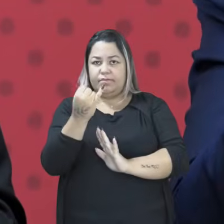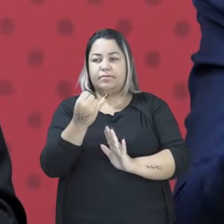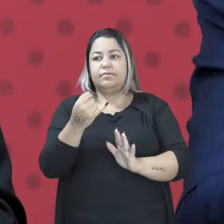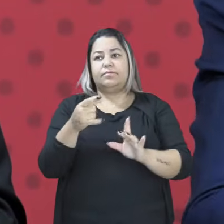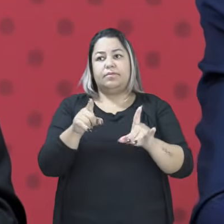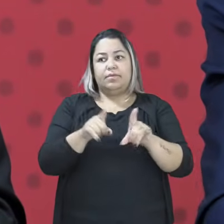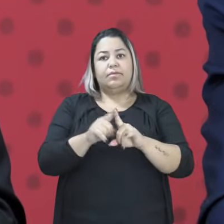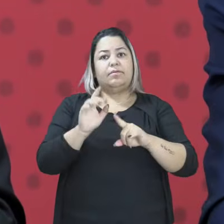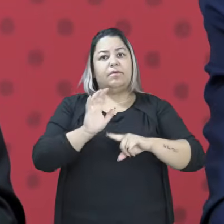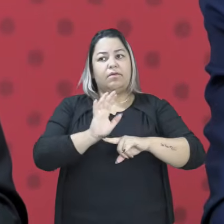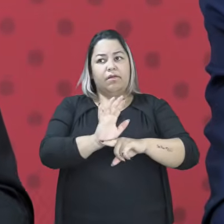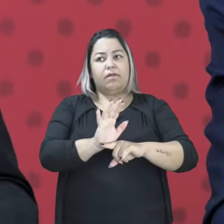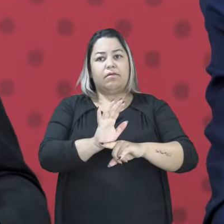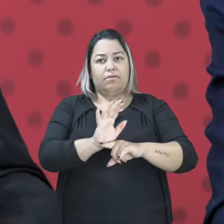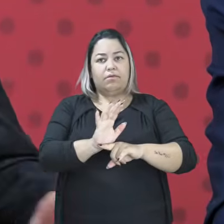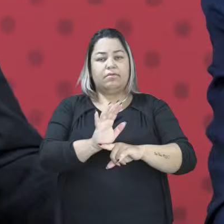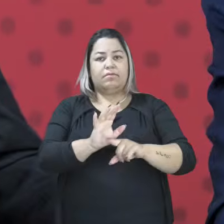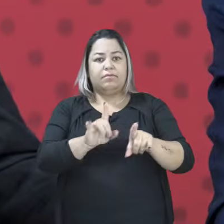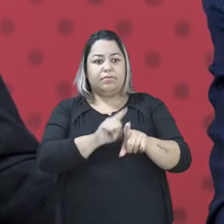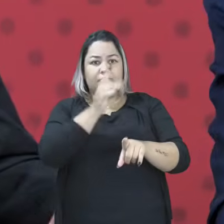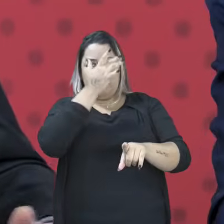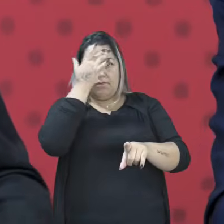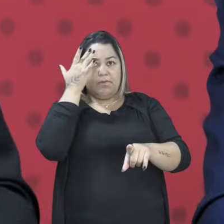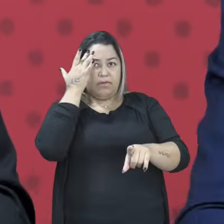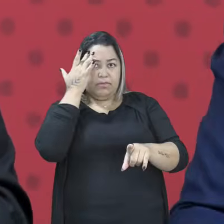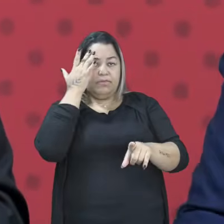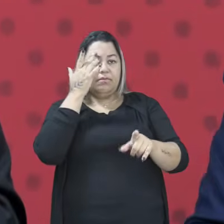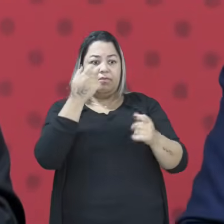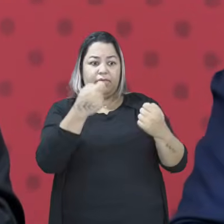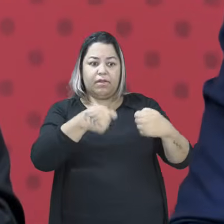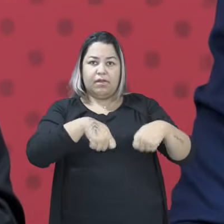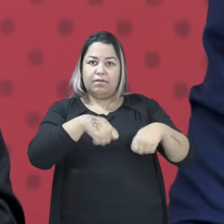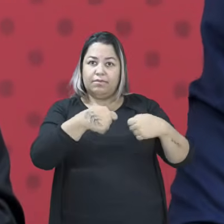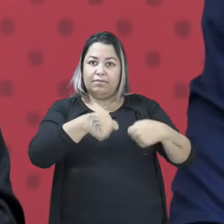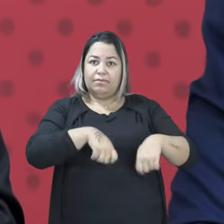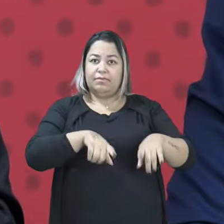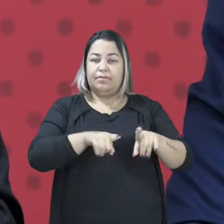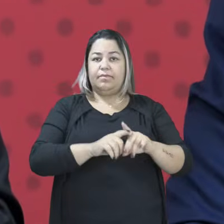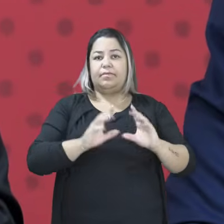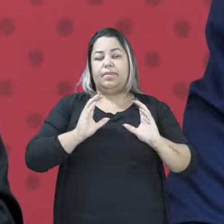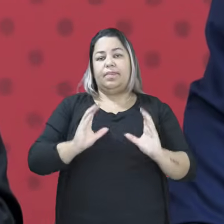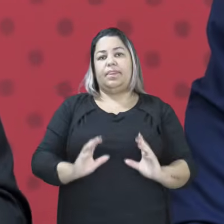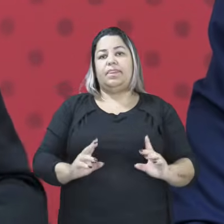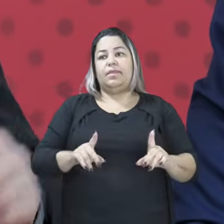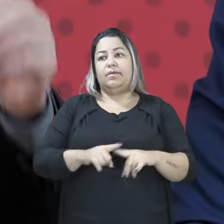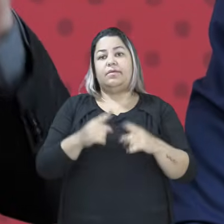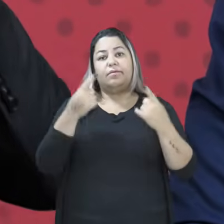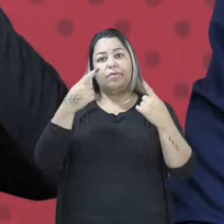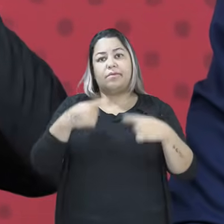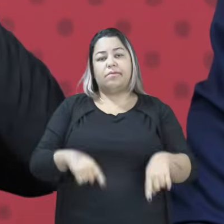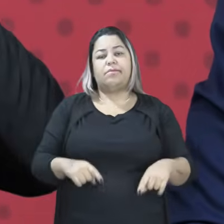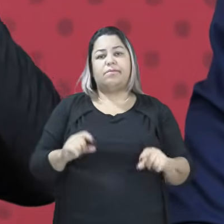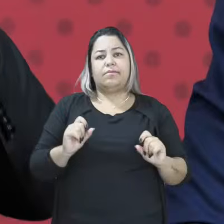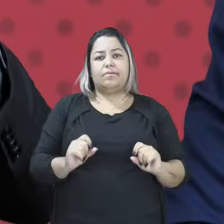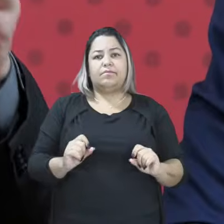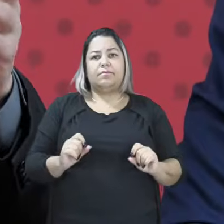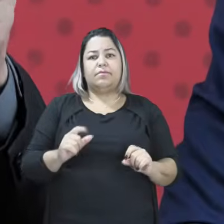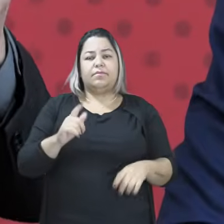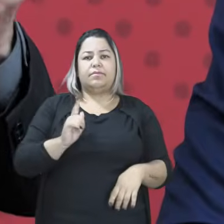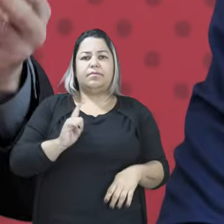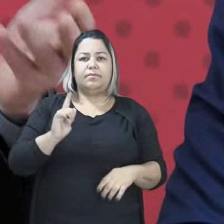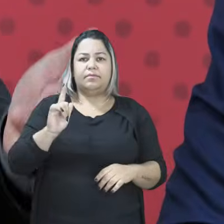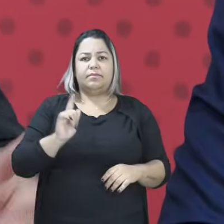beneficiar o andar de baixo, e tem a ver também com o posicionamento político que nós estamos tendo diante